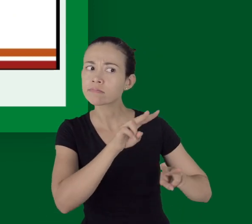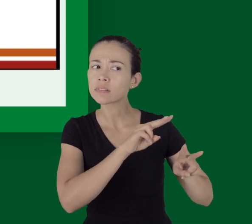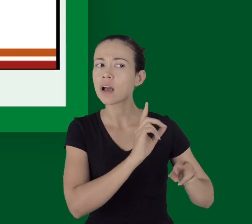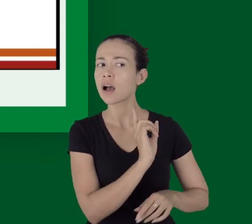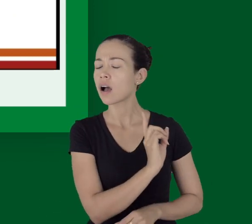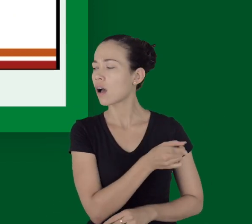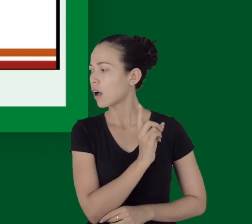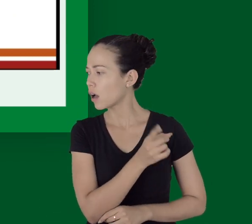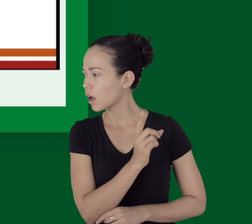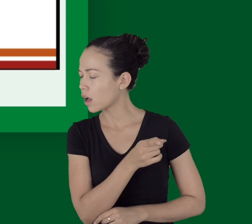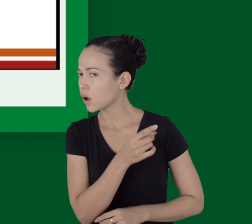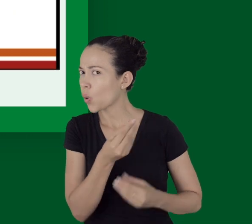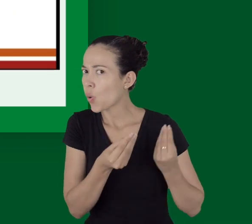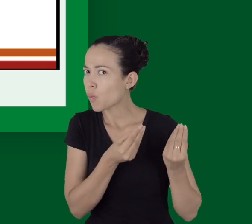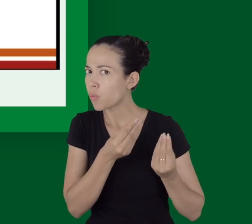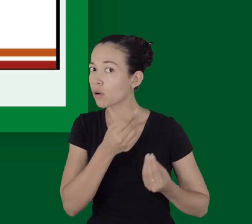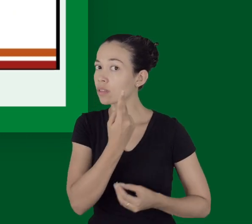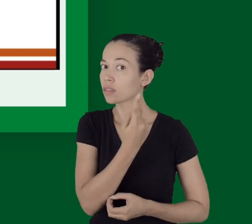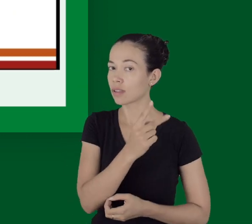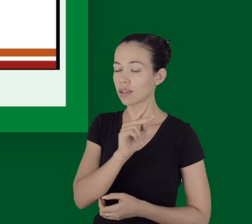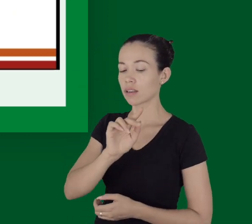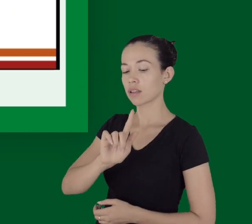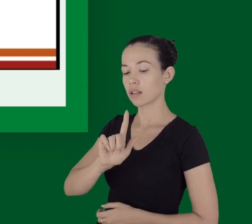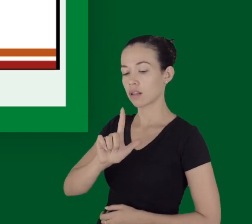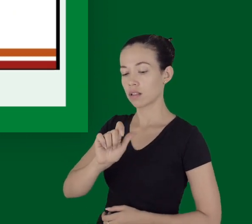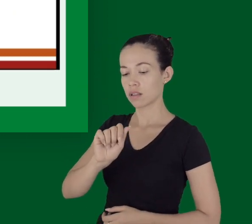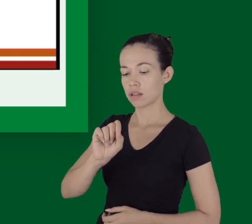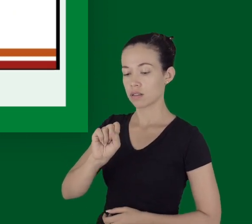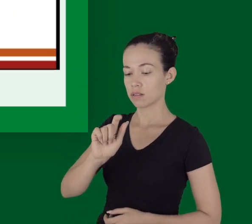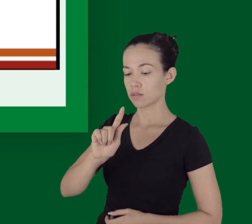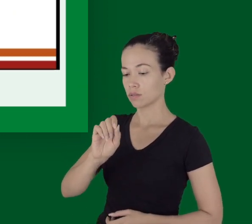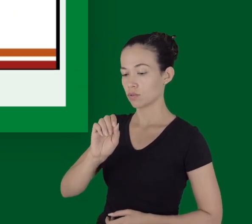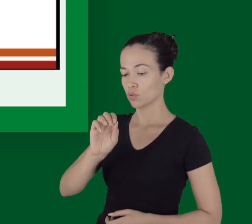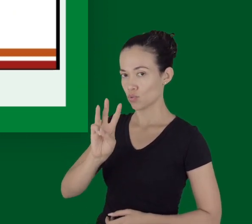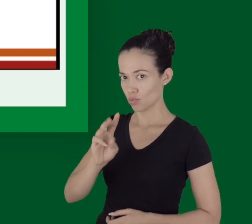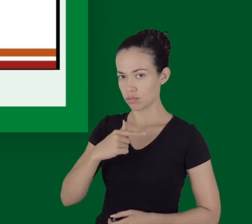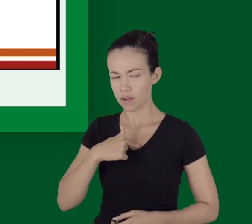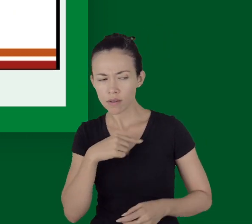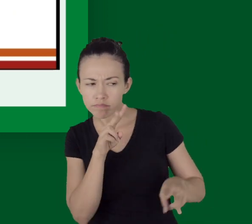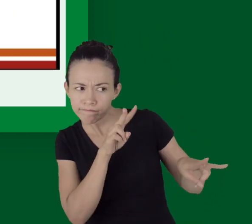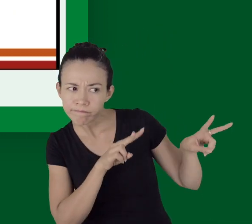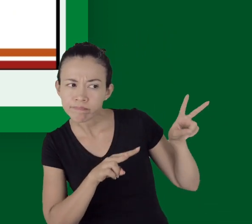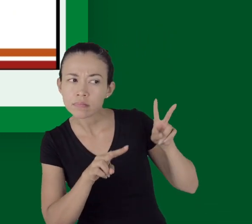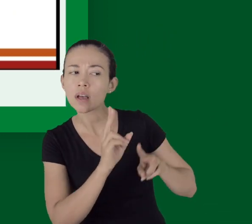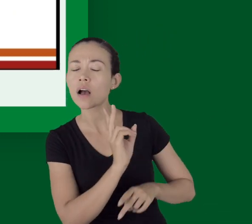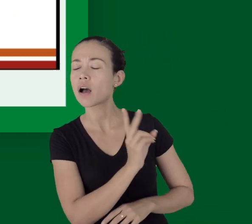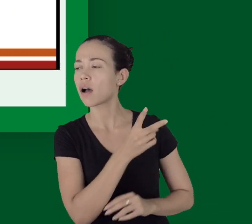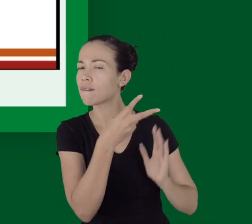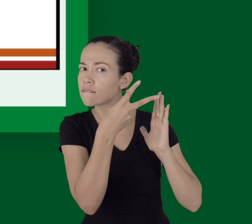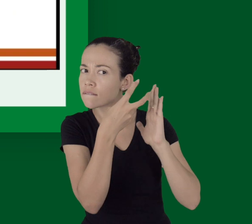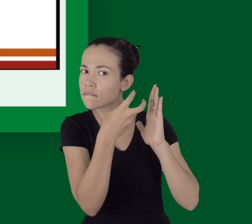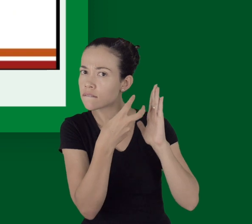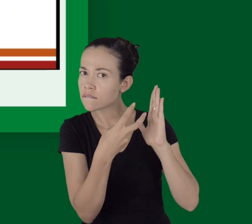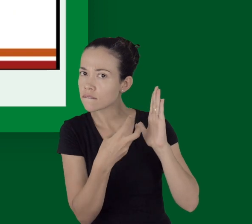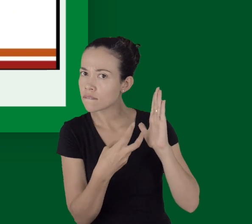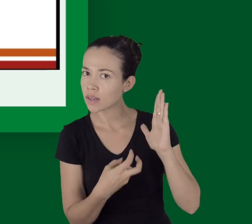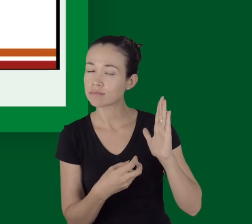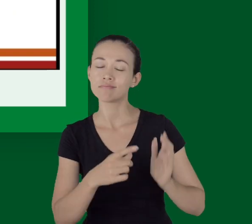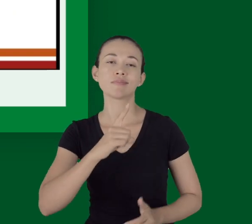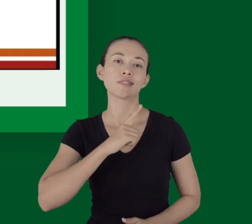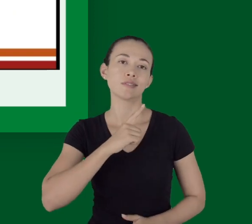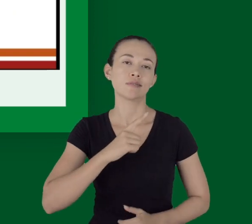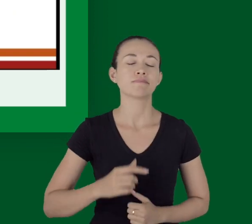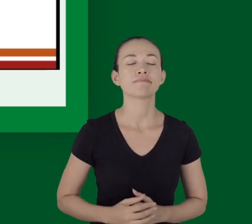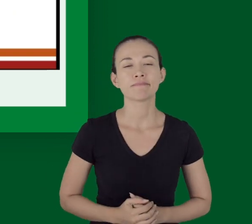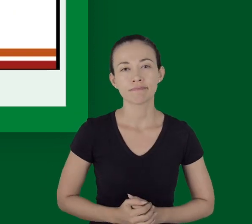momento que eu manejo esse paciente. Então, muita atenção para o Glasgow, ele ser um processo contínuo. E eu considero ali sempre a melhor